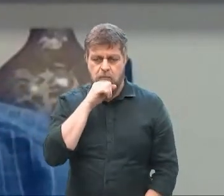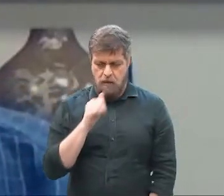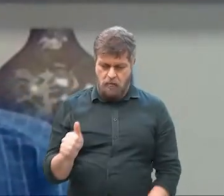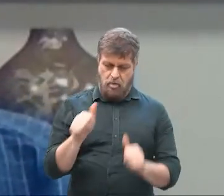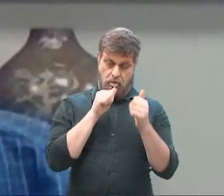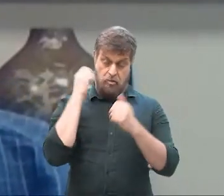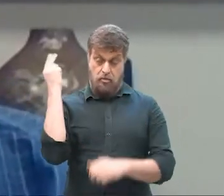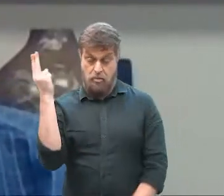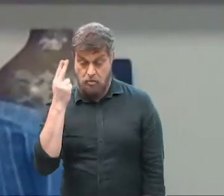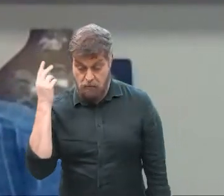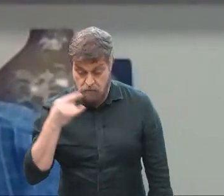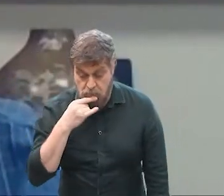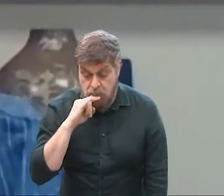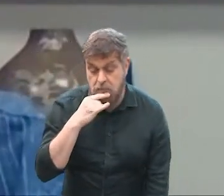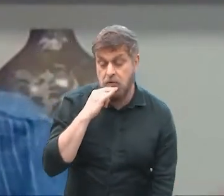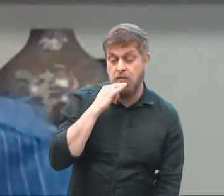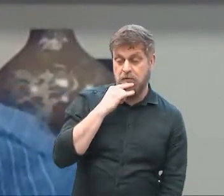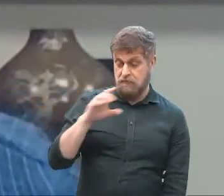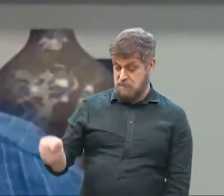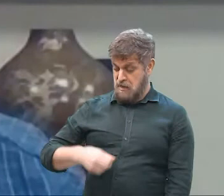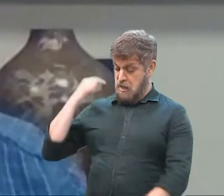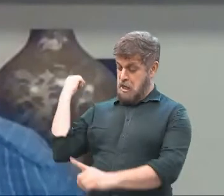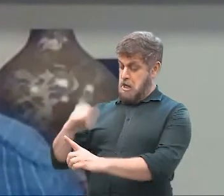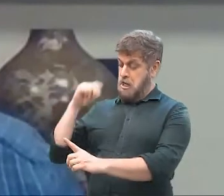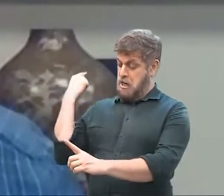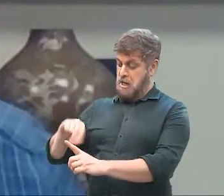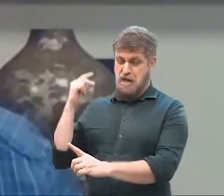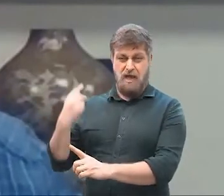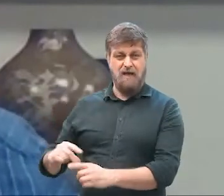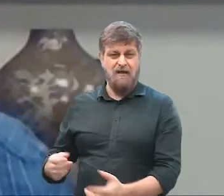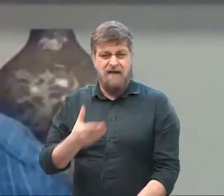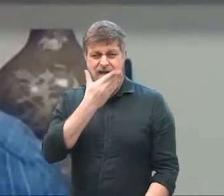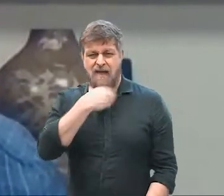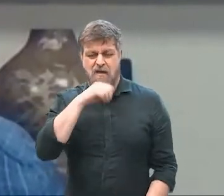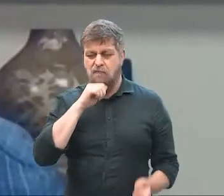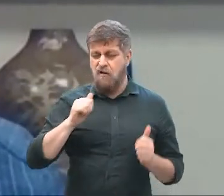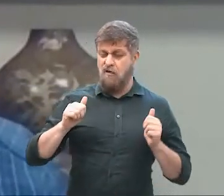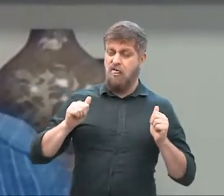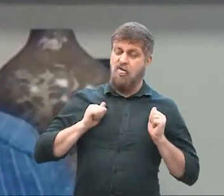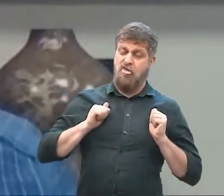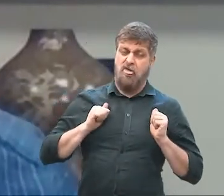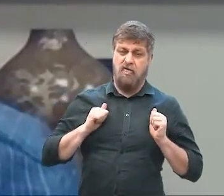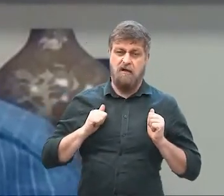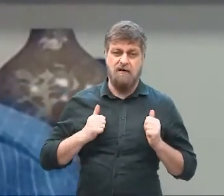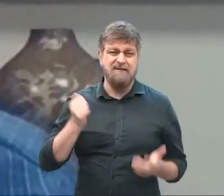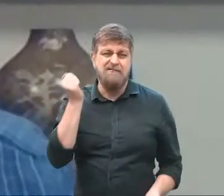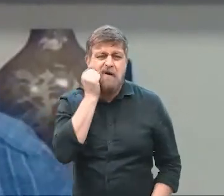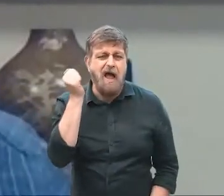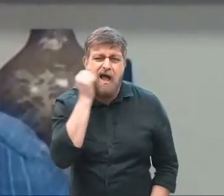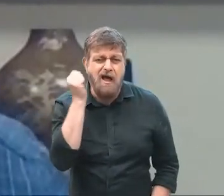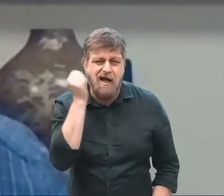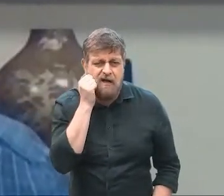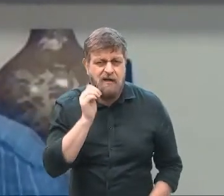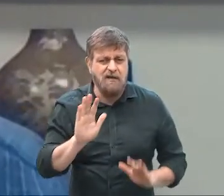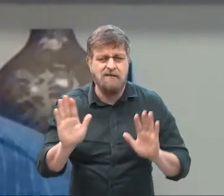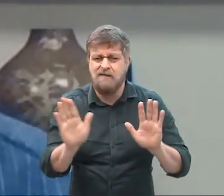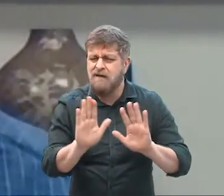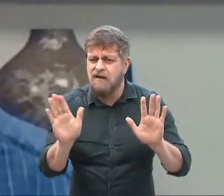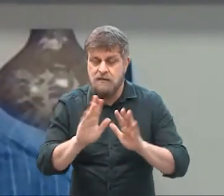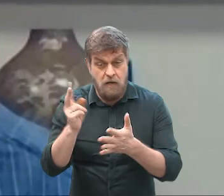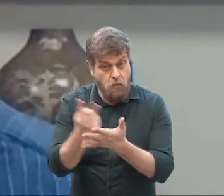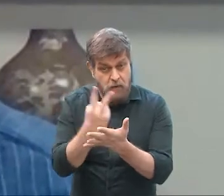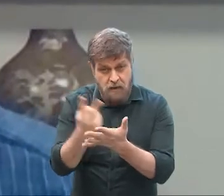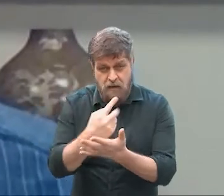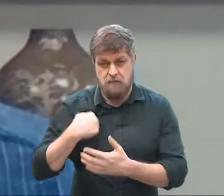alcoolizado, de um pai que não tem os compromissos paternos, familiares adequados. Não é assim que se faz. Então,